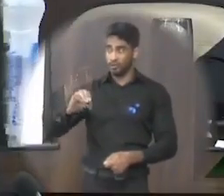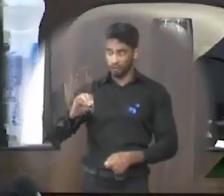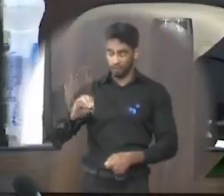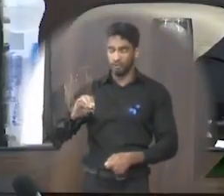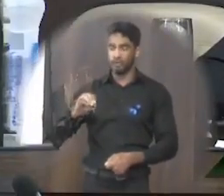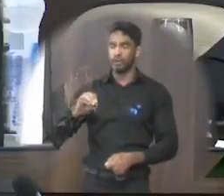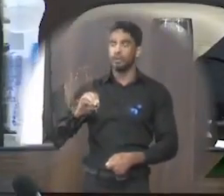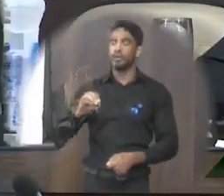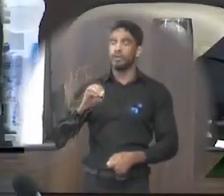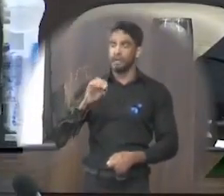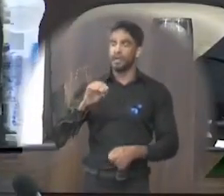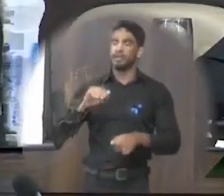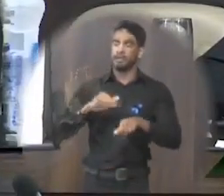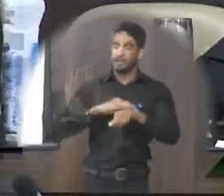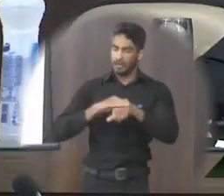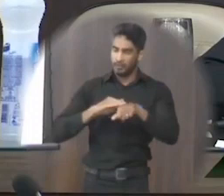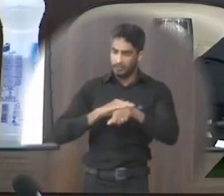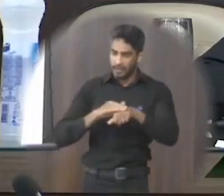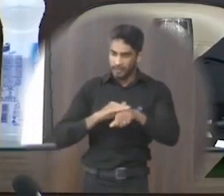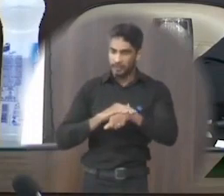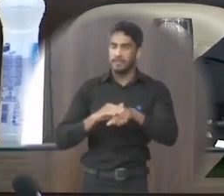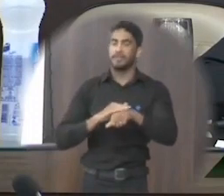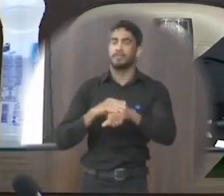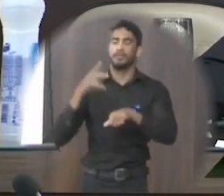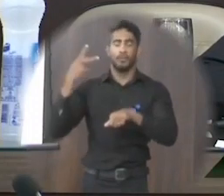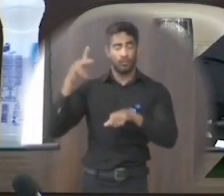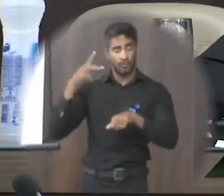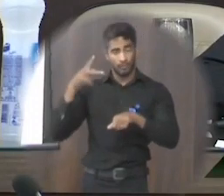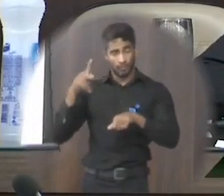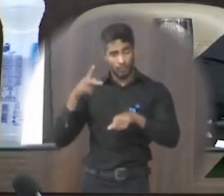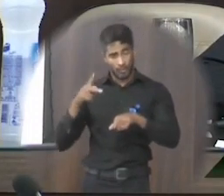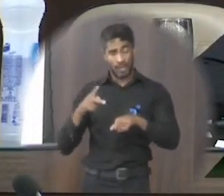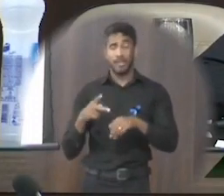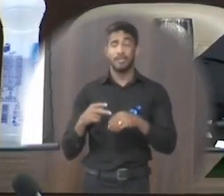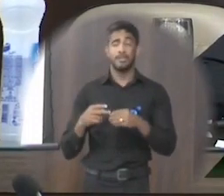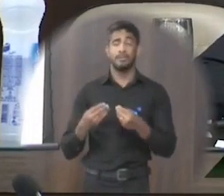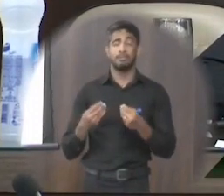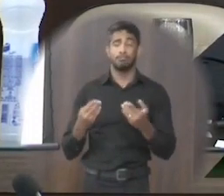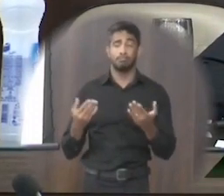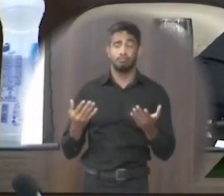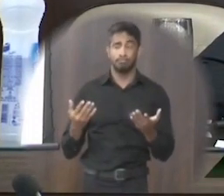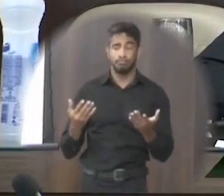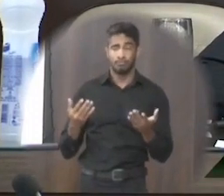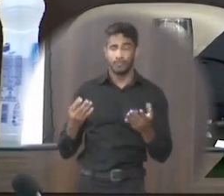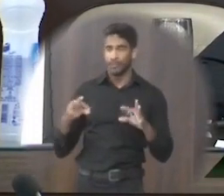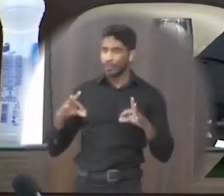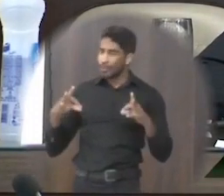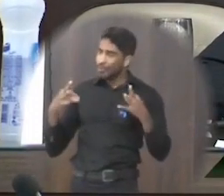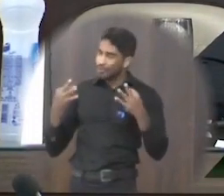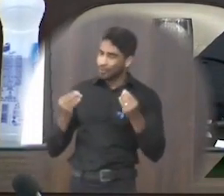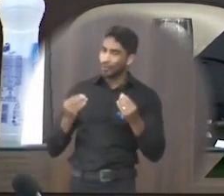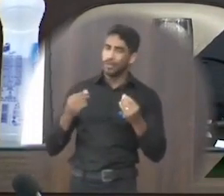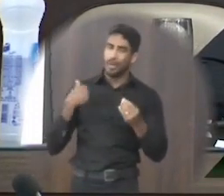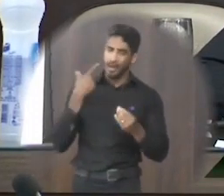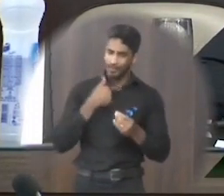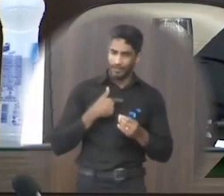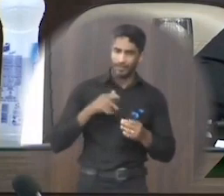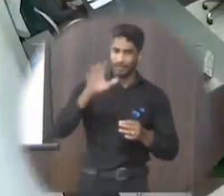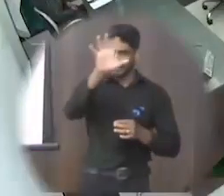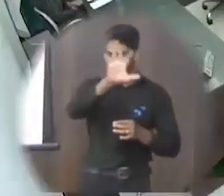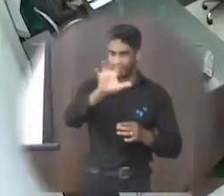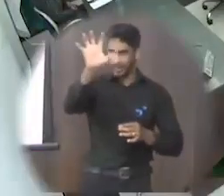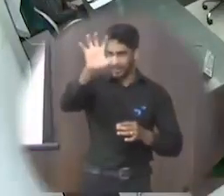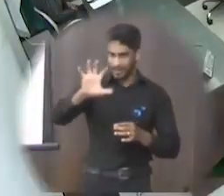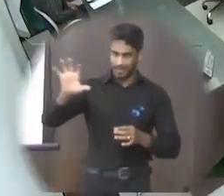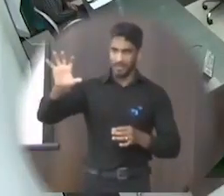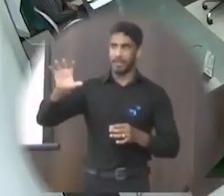vai estar primeiro alinhando lá com os senhores. E toda a nossa região, ela carece disso que o Valdeir